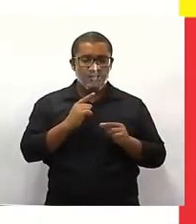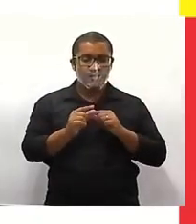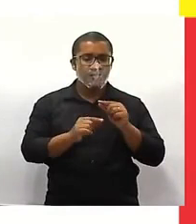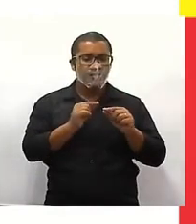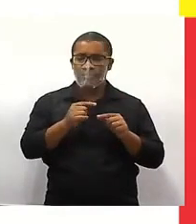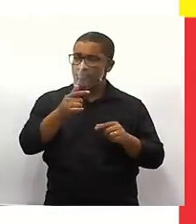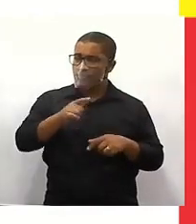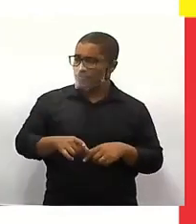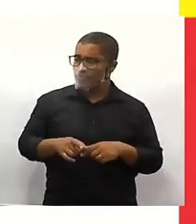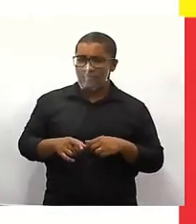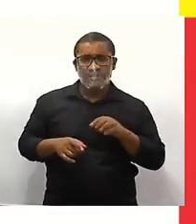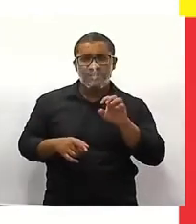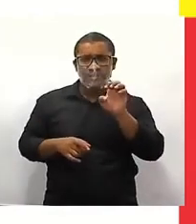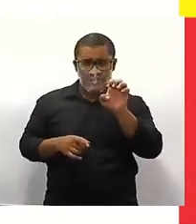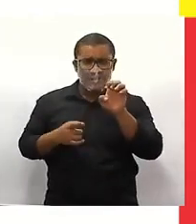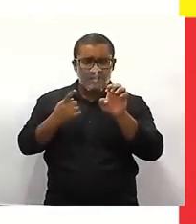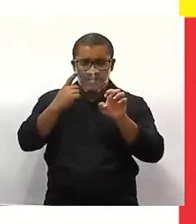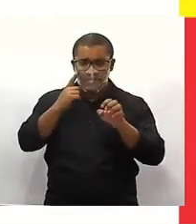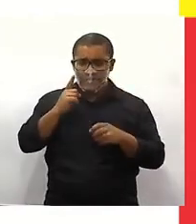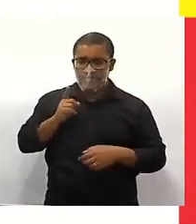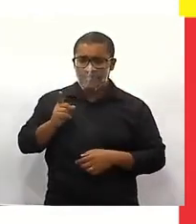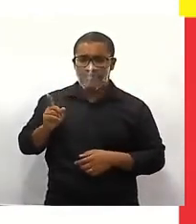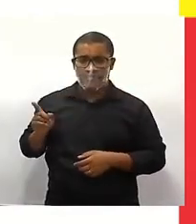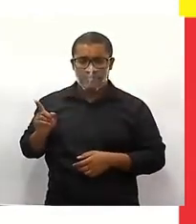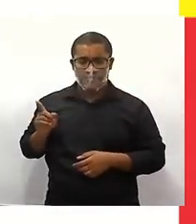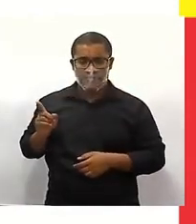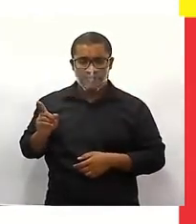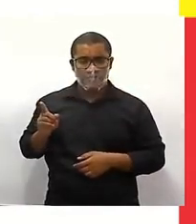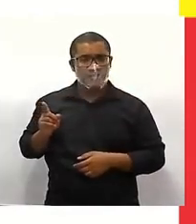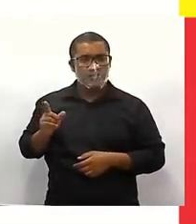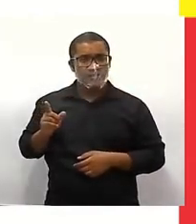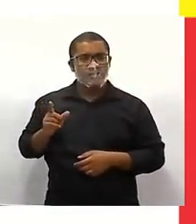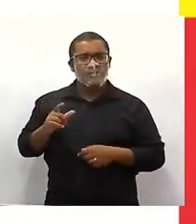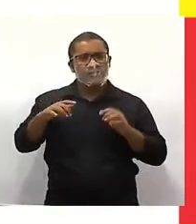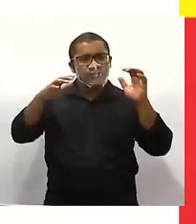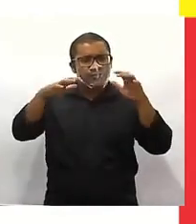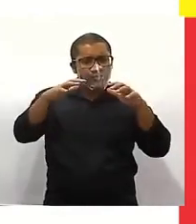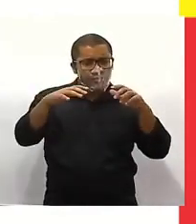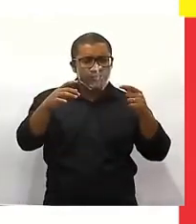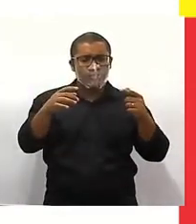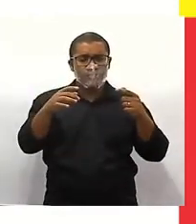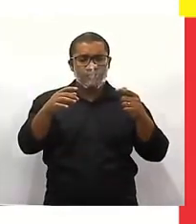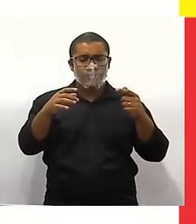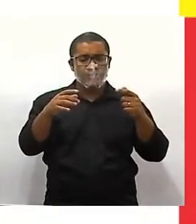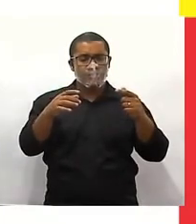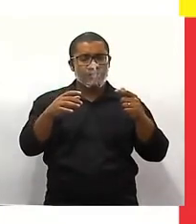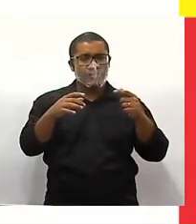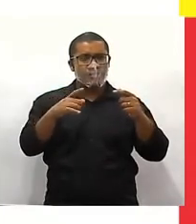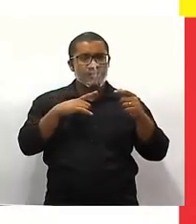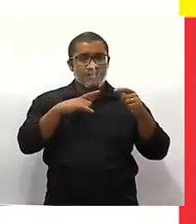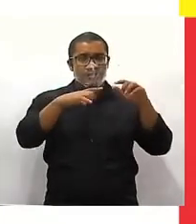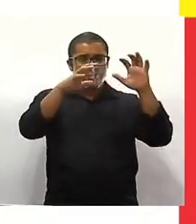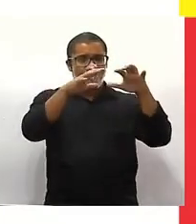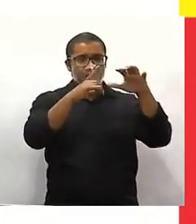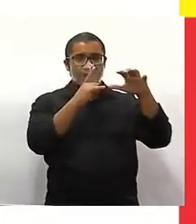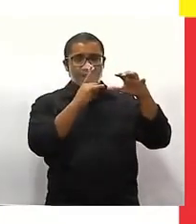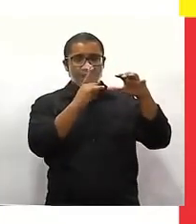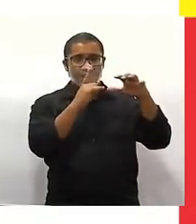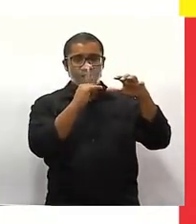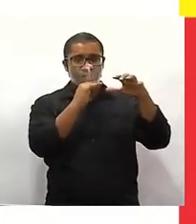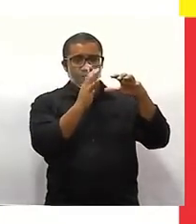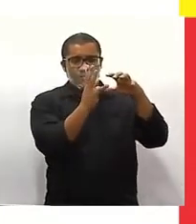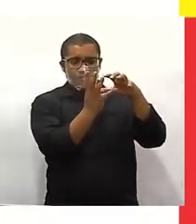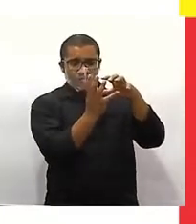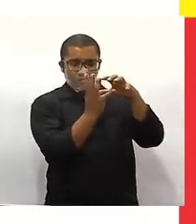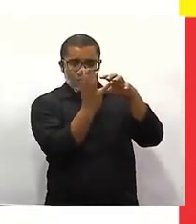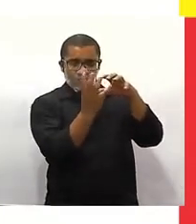quais situações aí estão não está relacionada, no caso, a o que ele